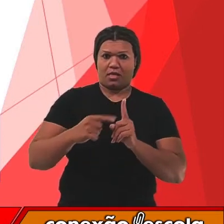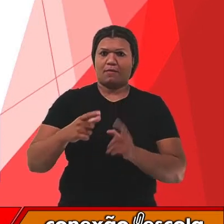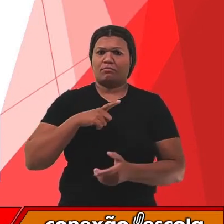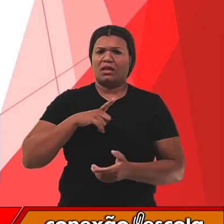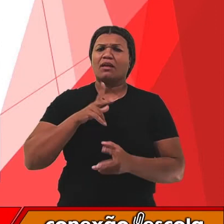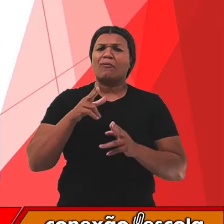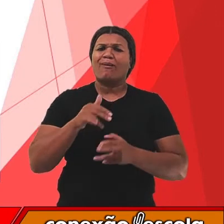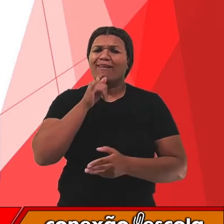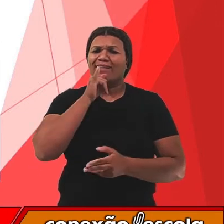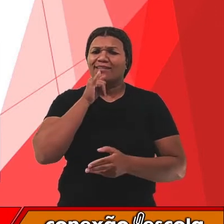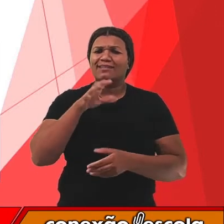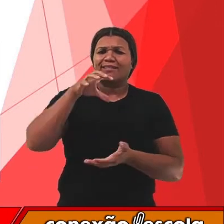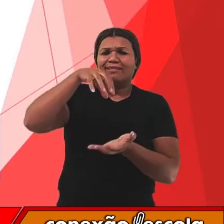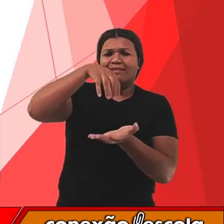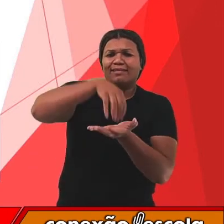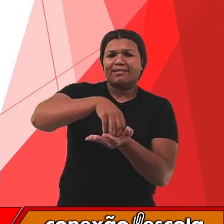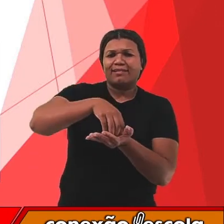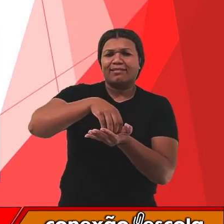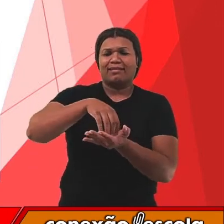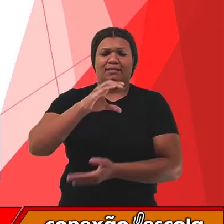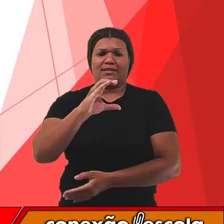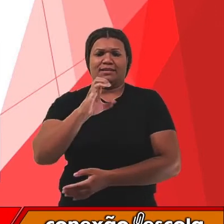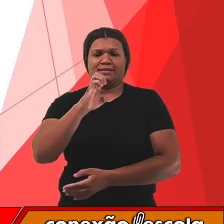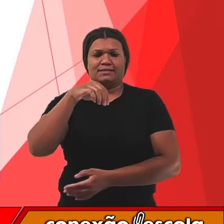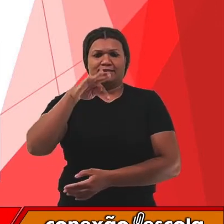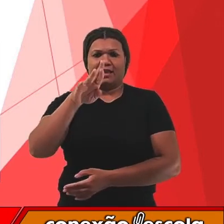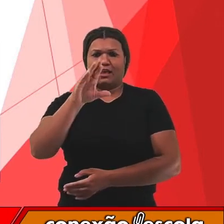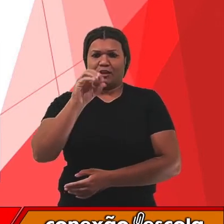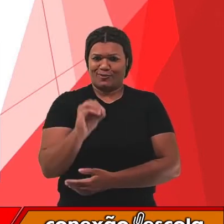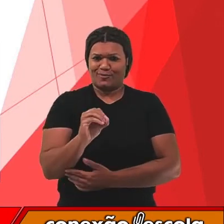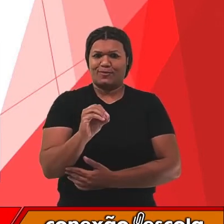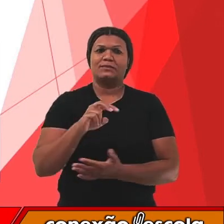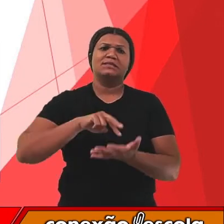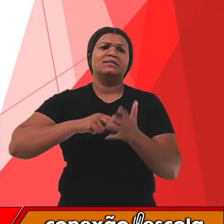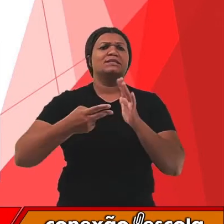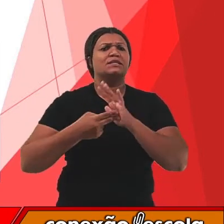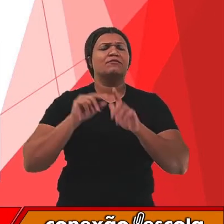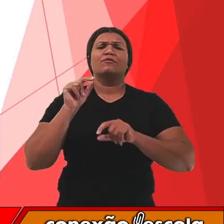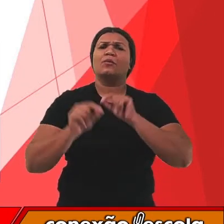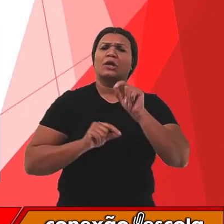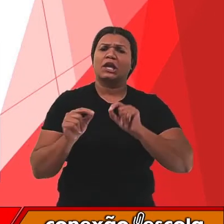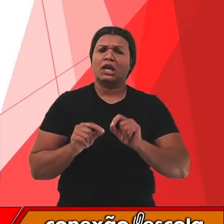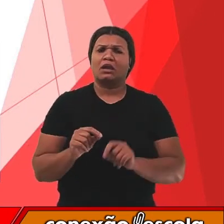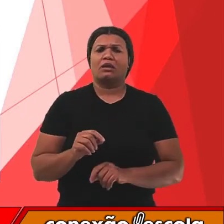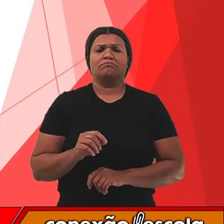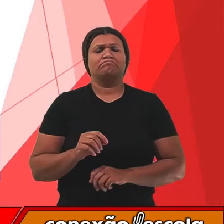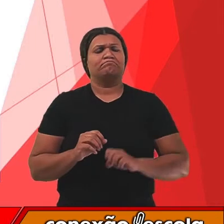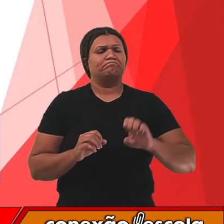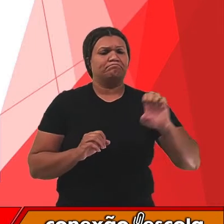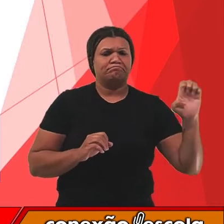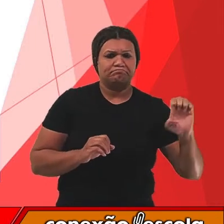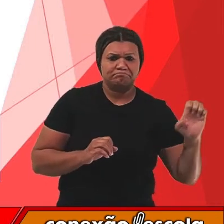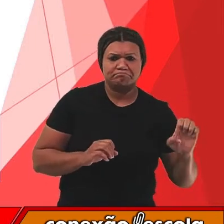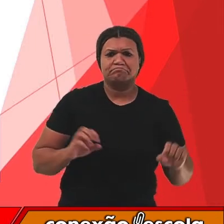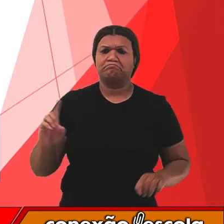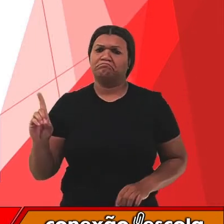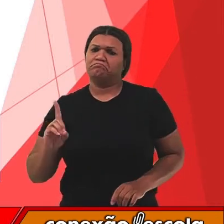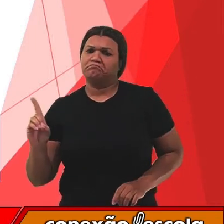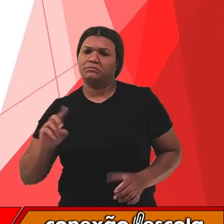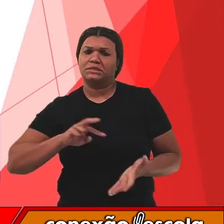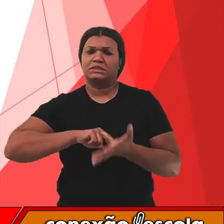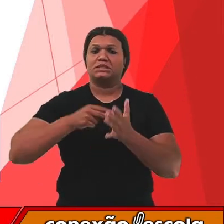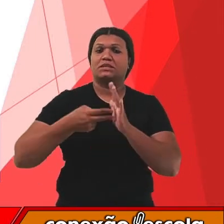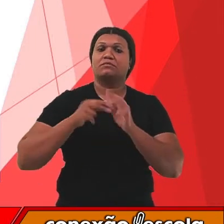ali. Então ponderem por um momento o que o centro significa, o que a esquerda significa e a direita